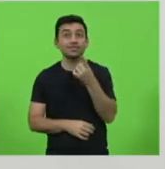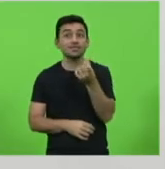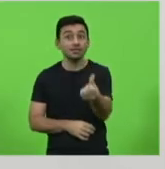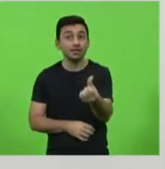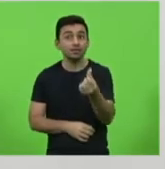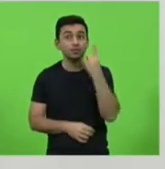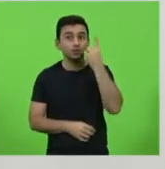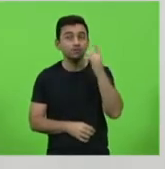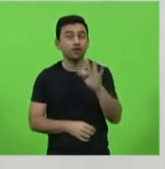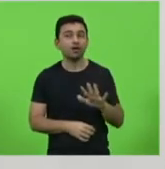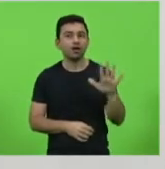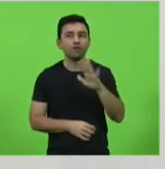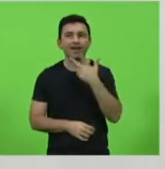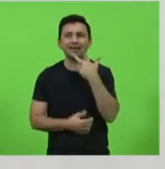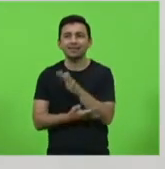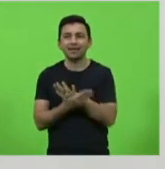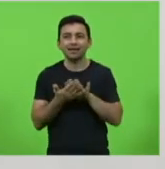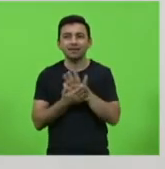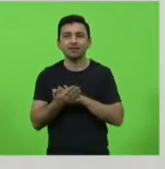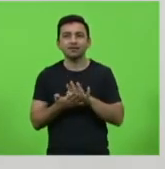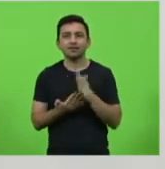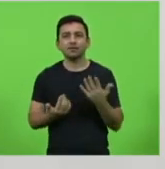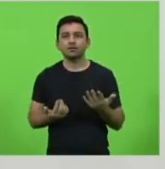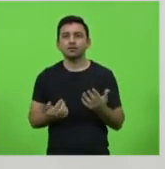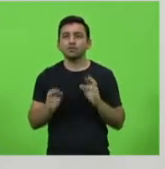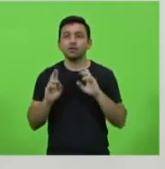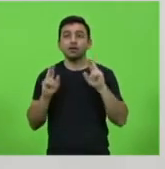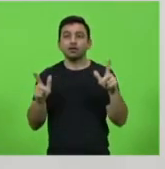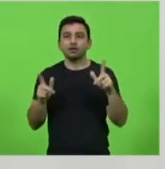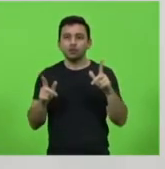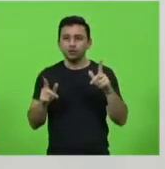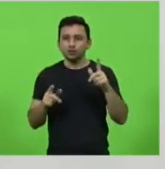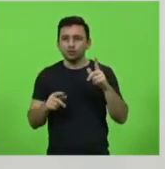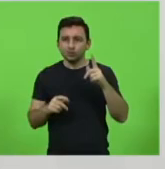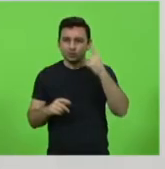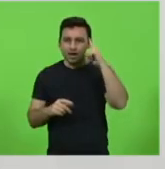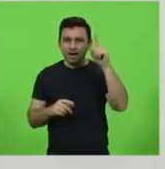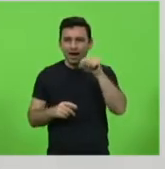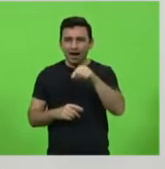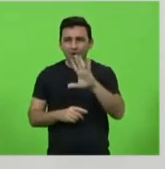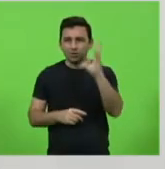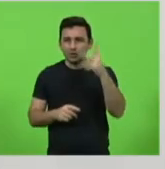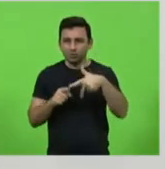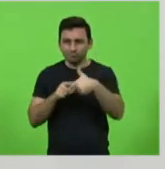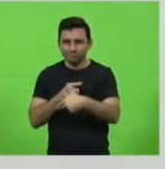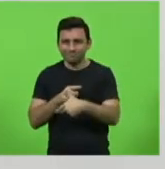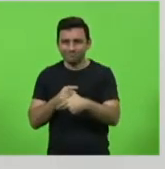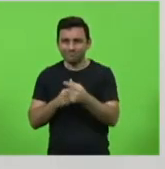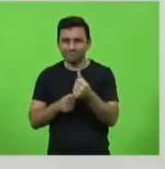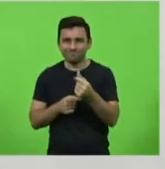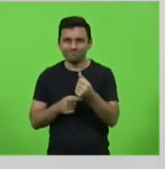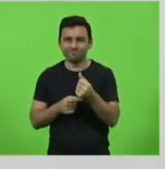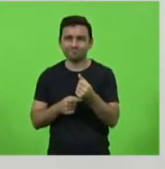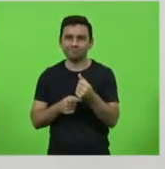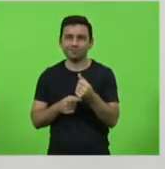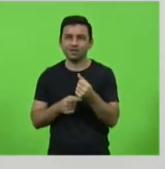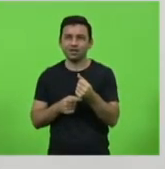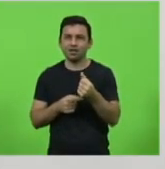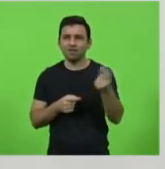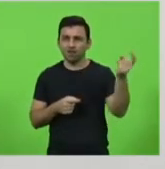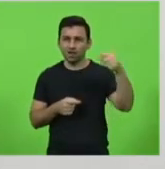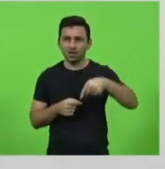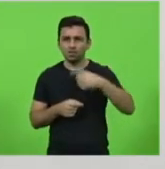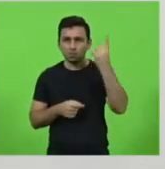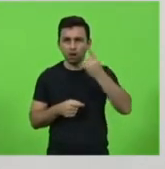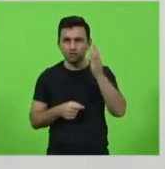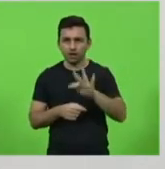16, falarem alguma coisa. Ao contrário, no mesmo dia em que houve o corte orçamentário, vi deputado federal